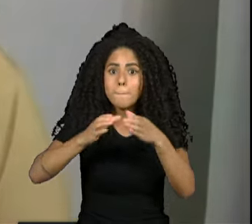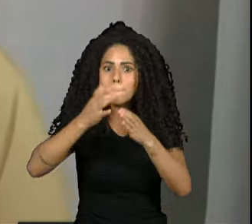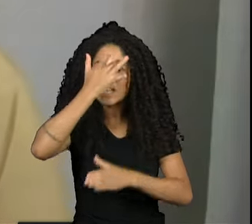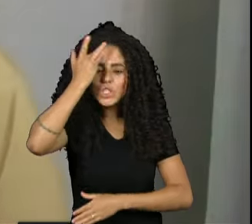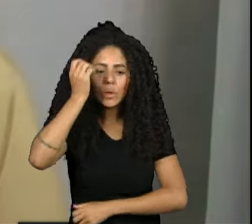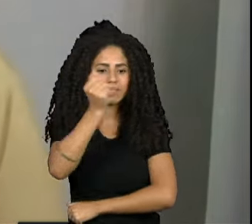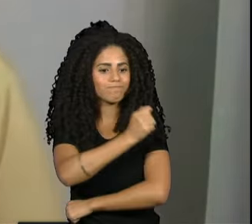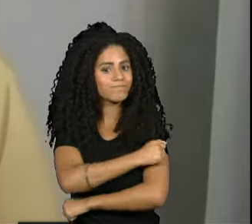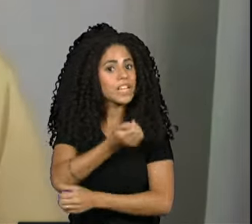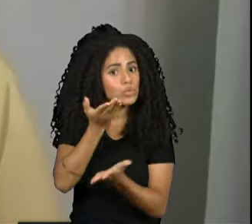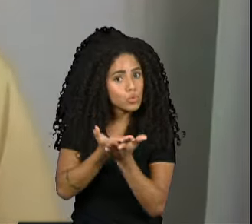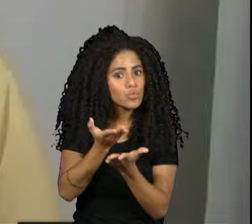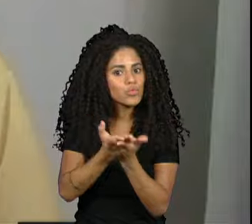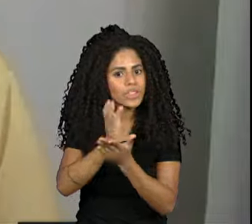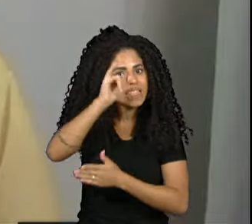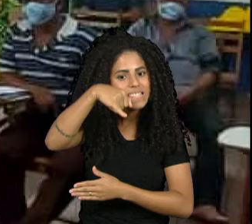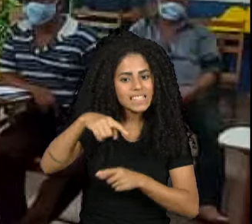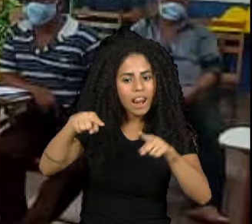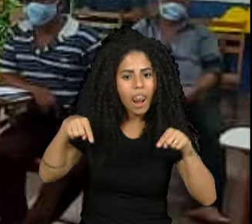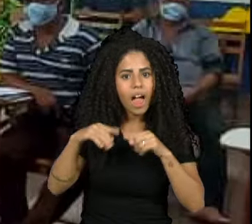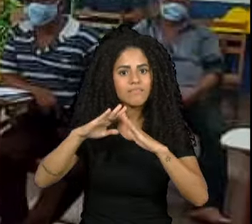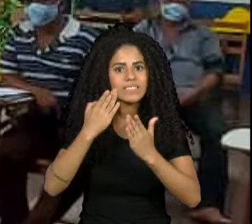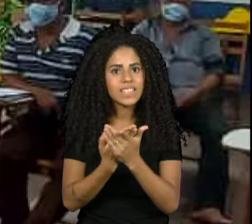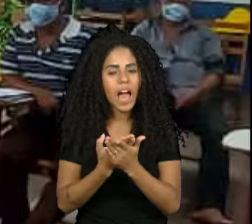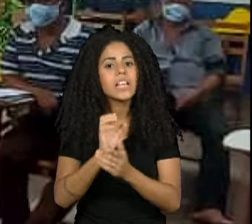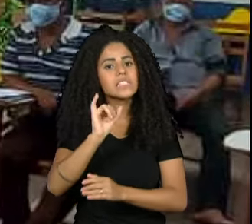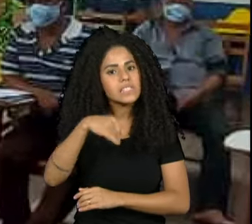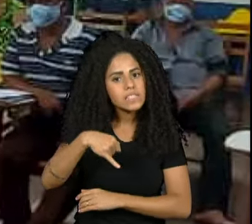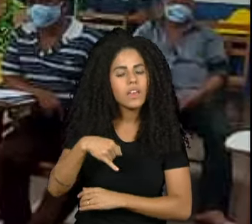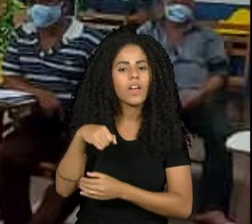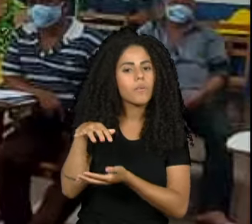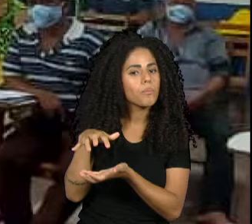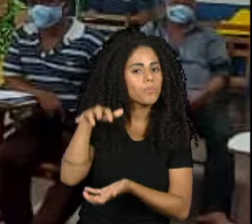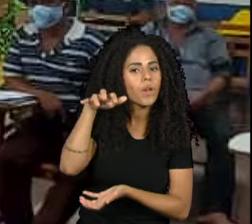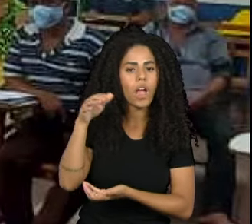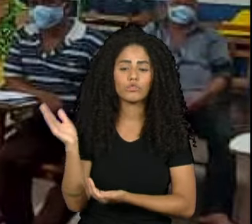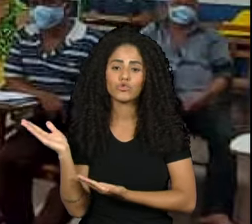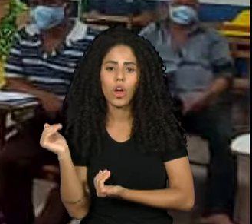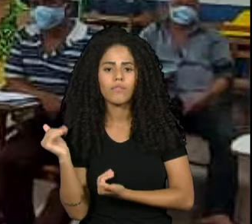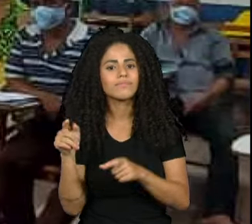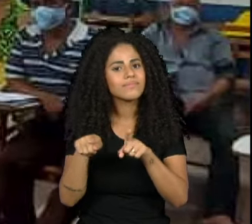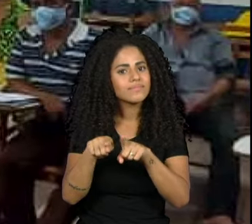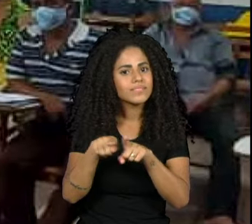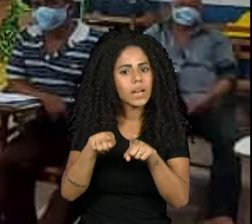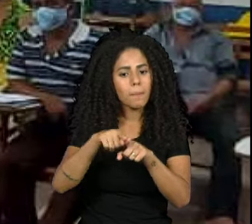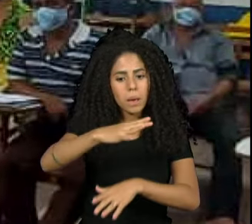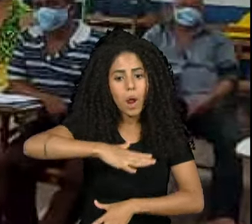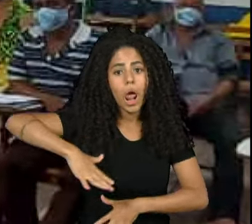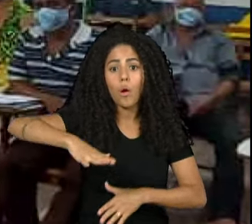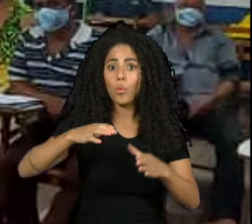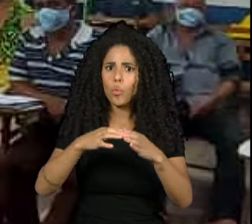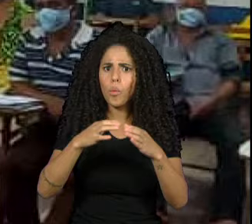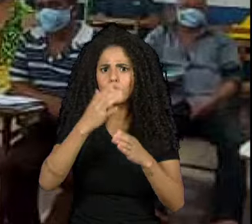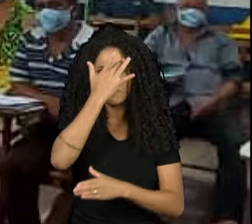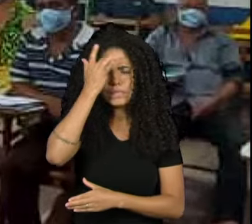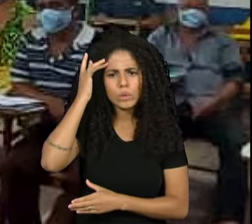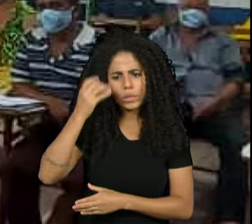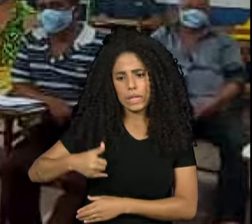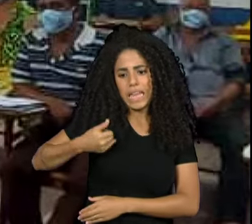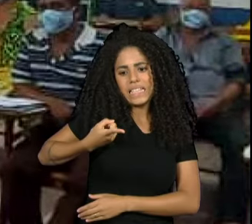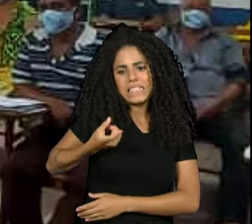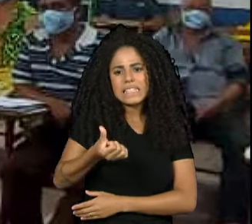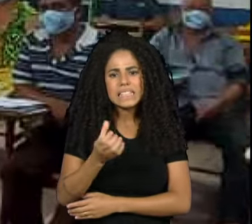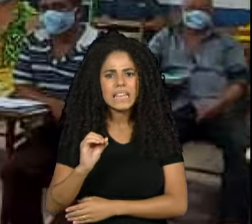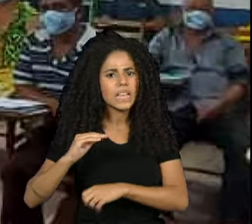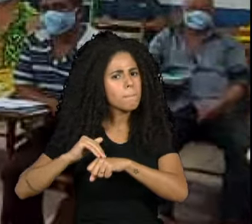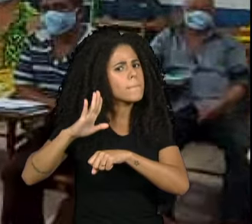noturnas na escola, de educação de jovens e adultos. Então, alguns adultos da comunidade, alguns com mais de 60 anos,